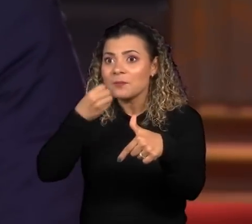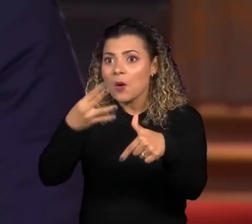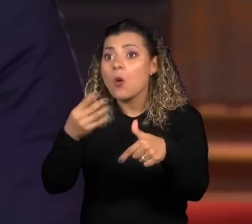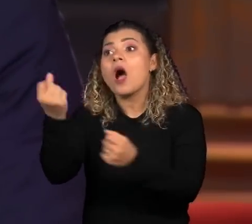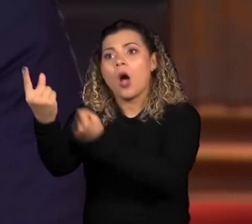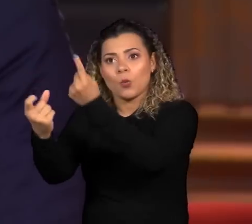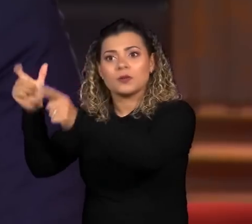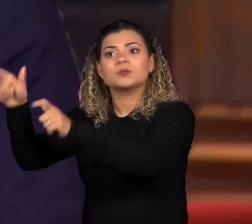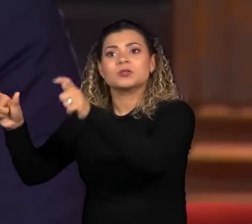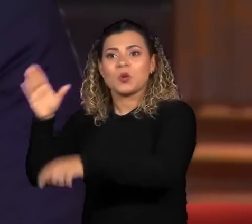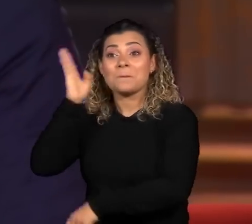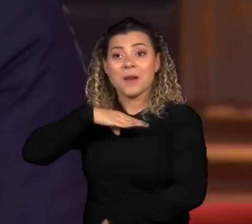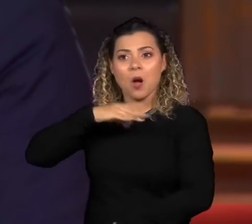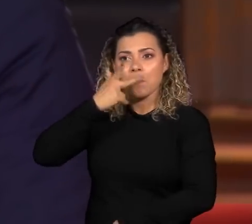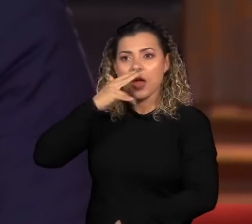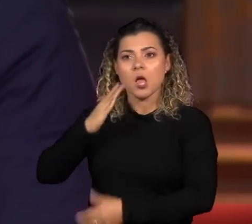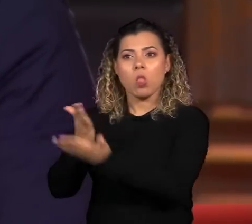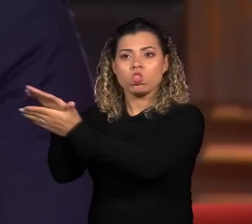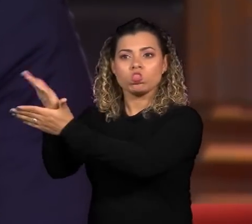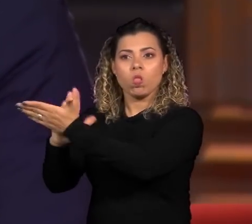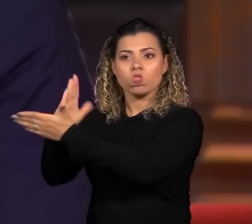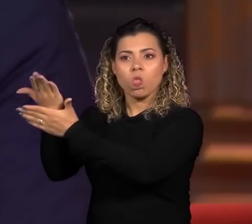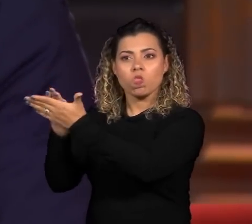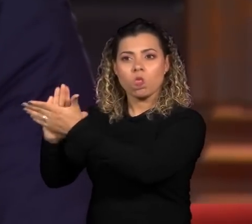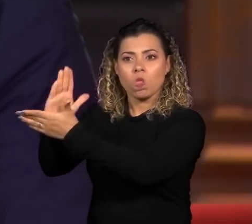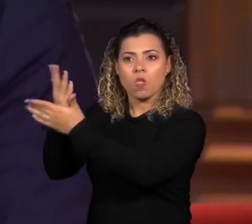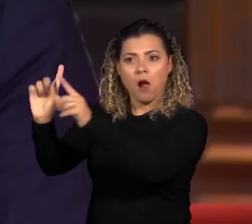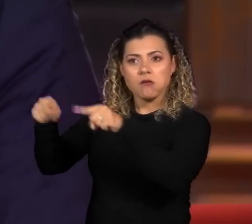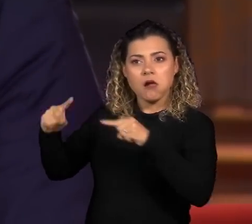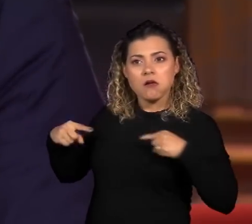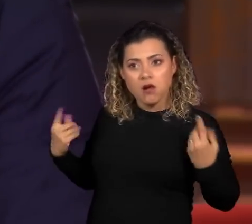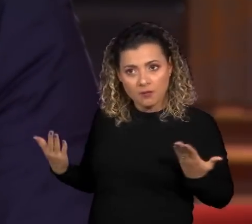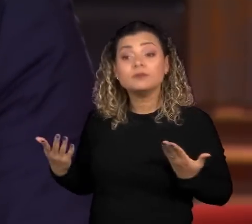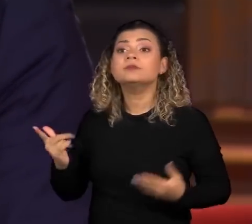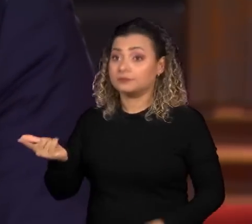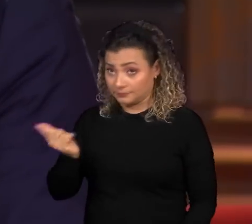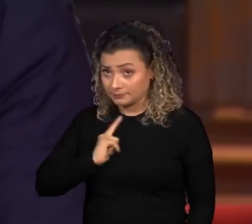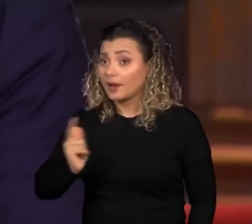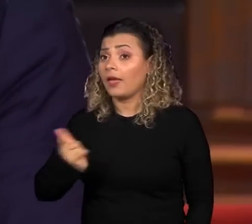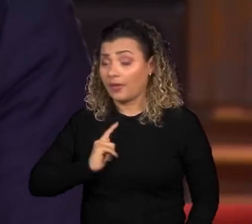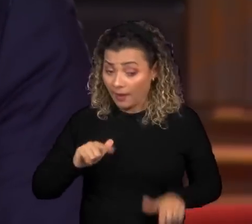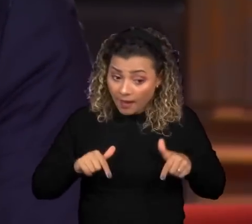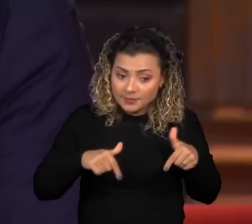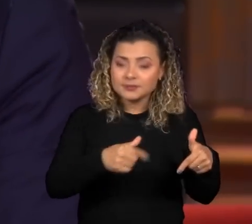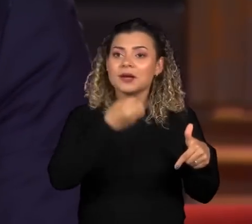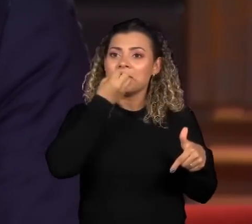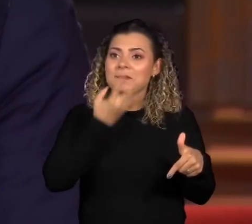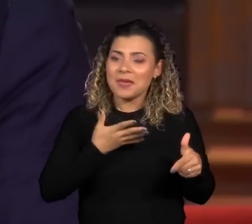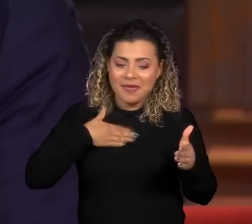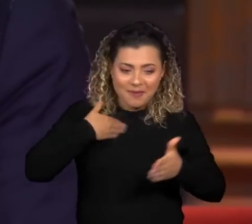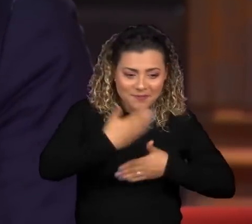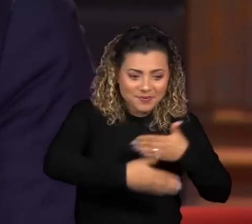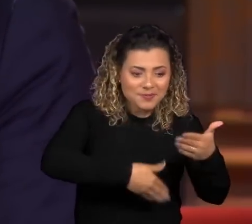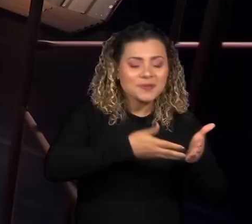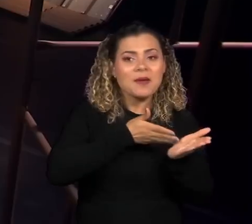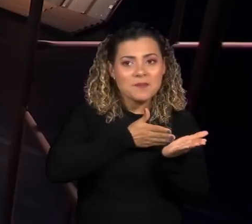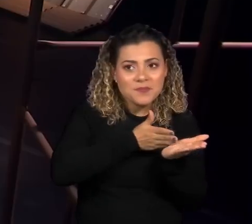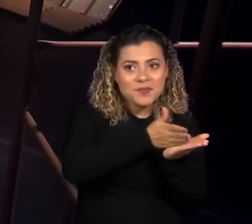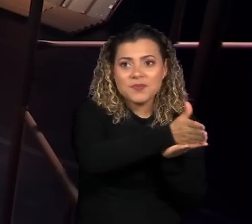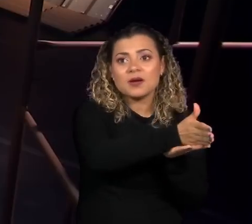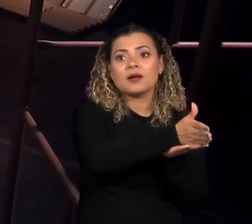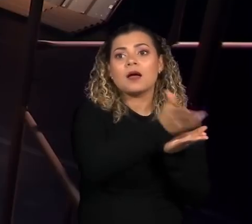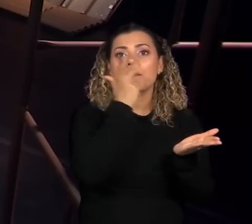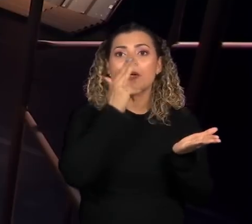incomoda o mal. Quando você está no caminho do bem, você provoca o diabo e ele não quer